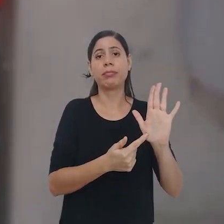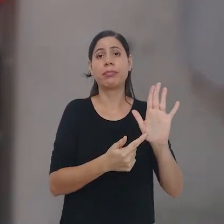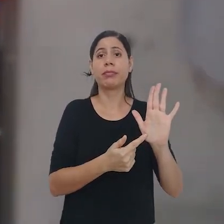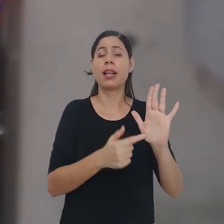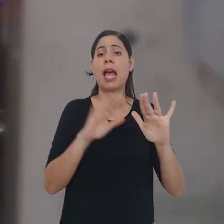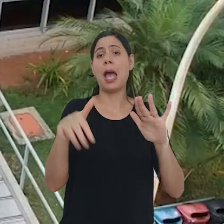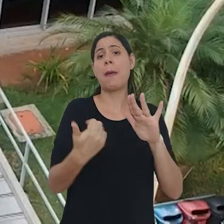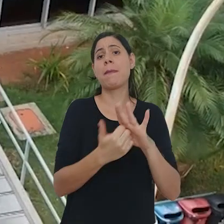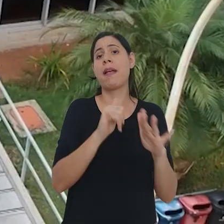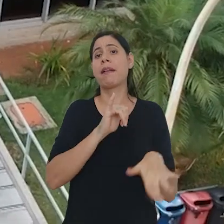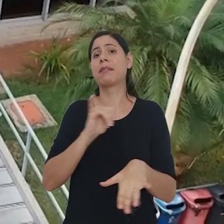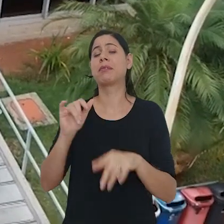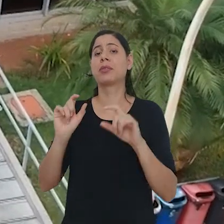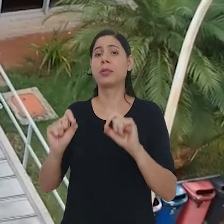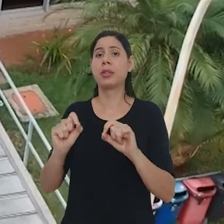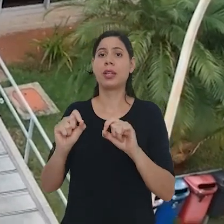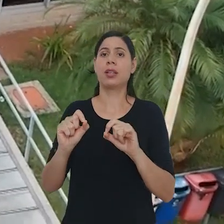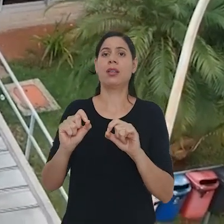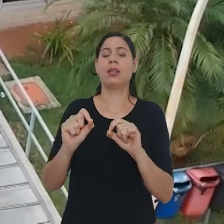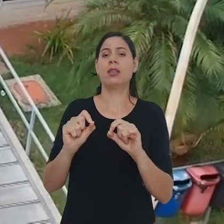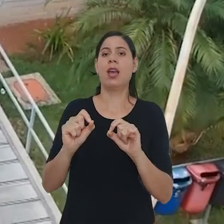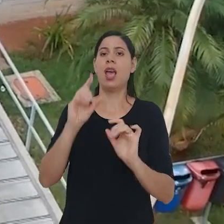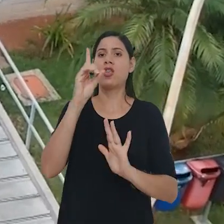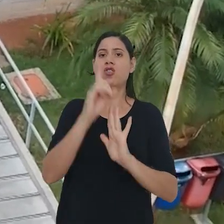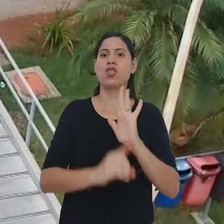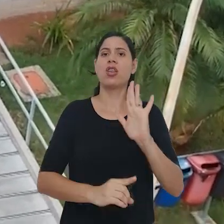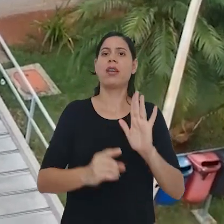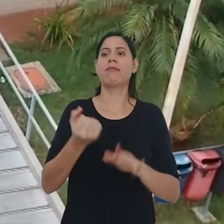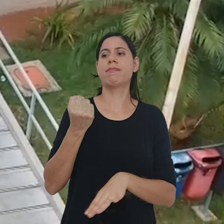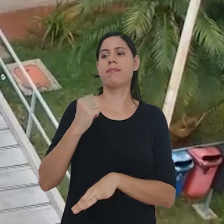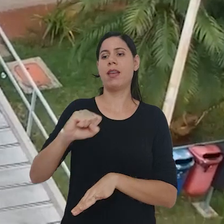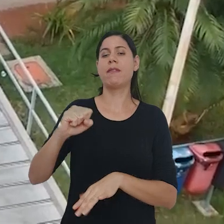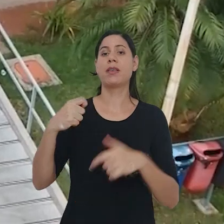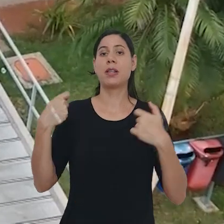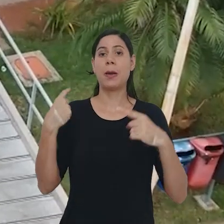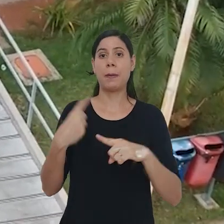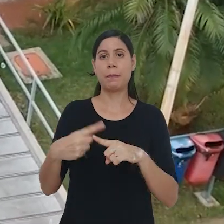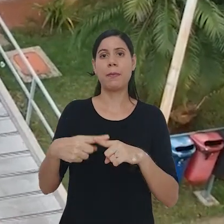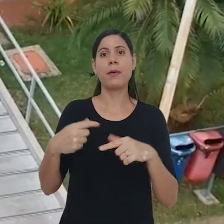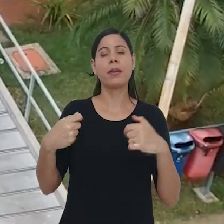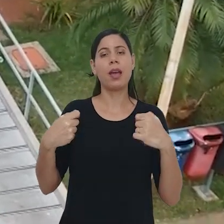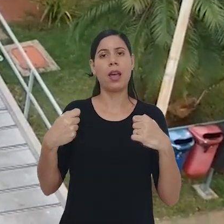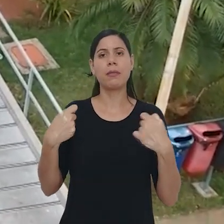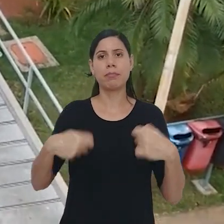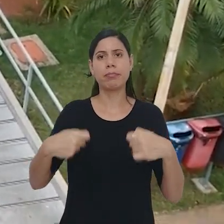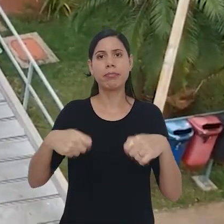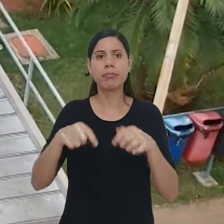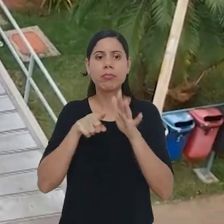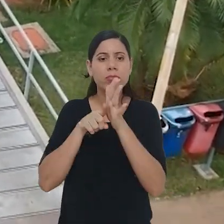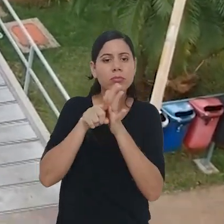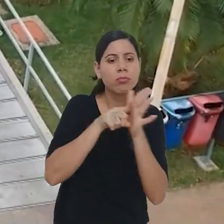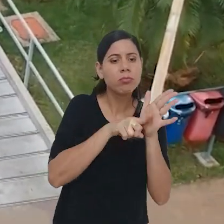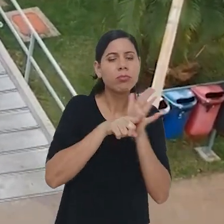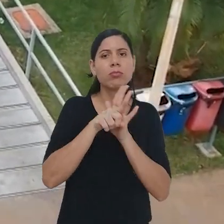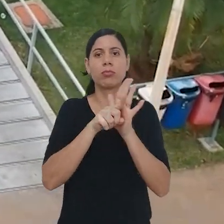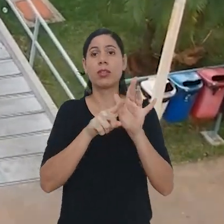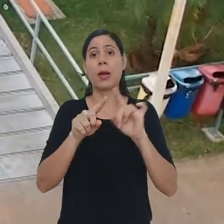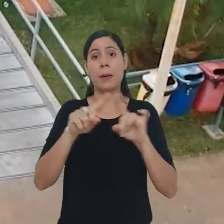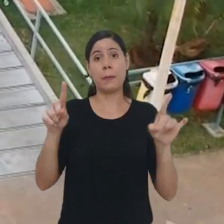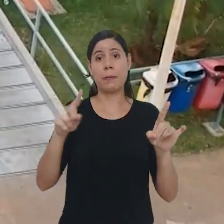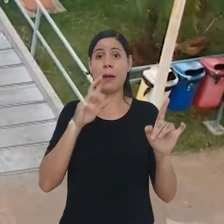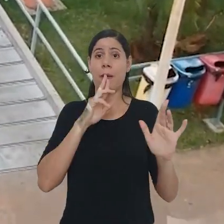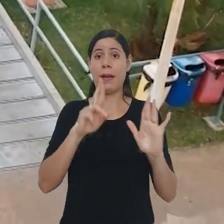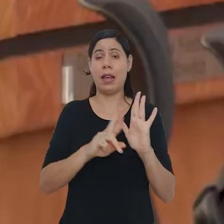na embalagem. Uma das alegações da empresa foi a de impedimento ao direito de defesa, porque pretendia realizar uma